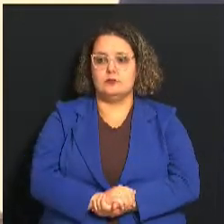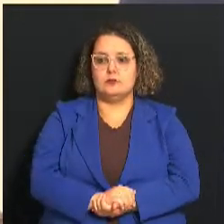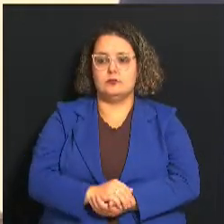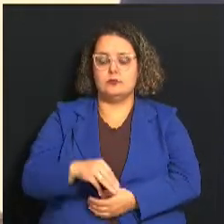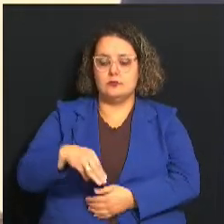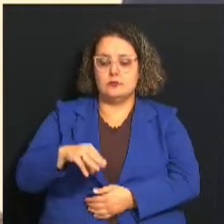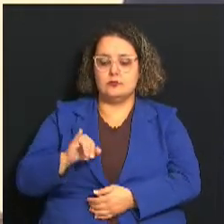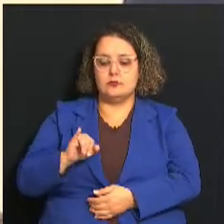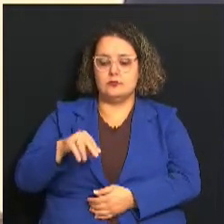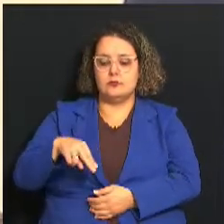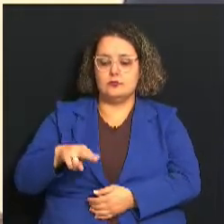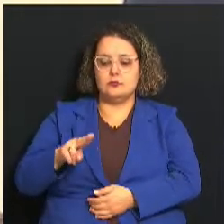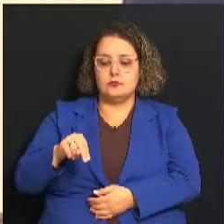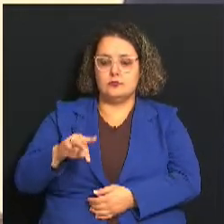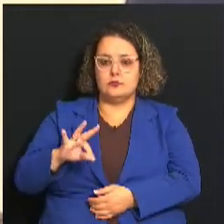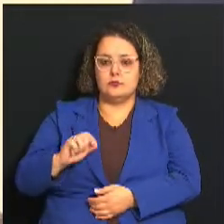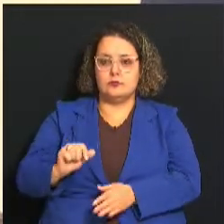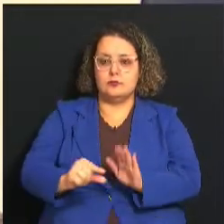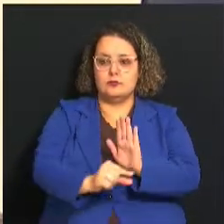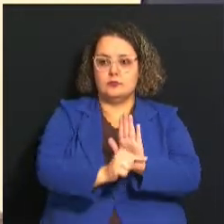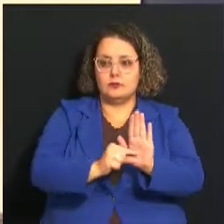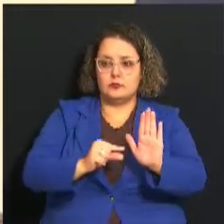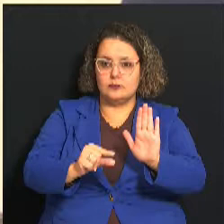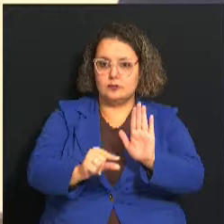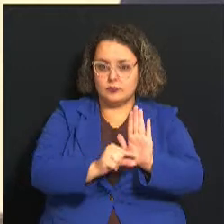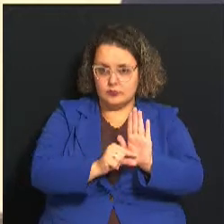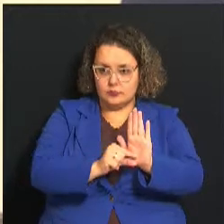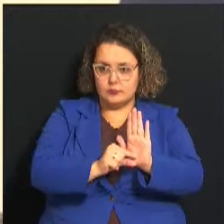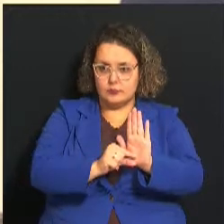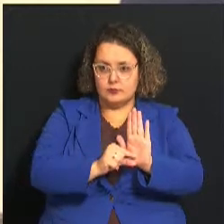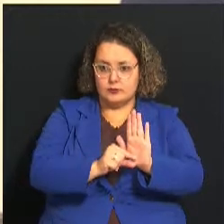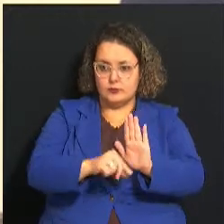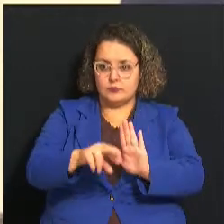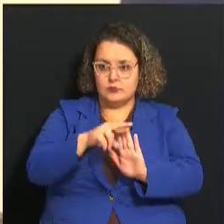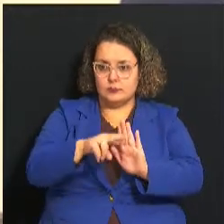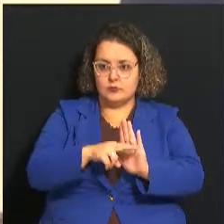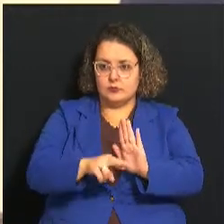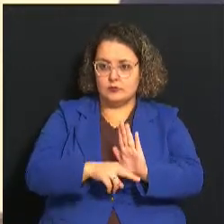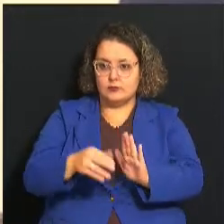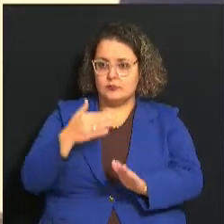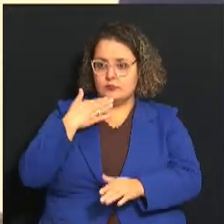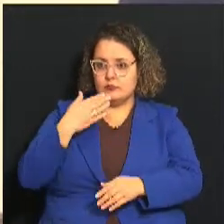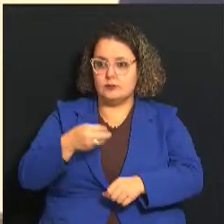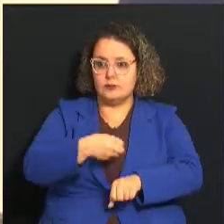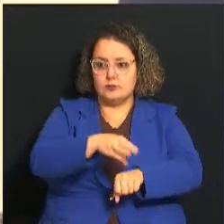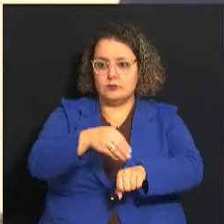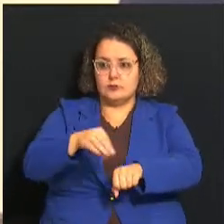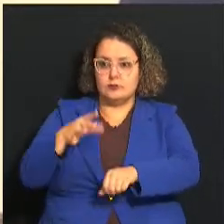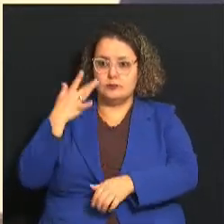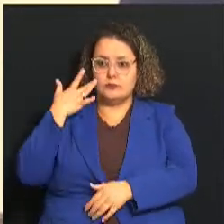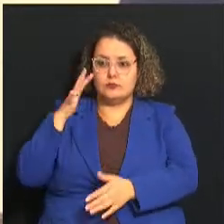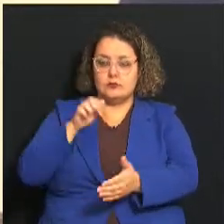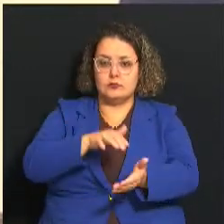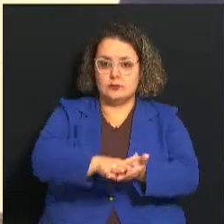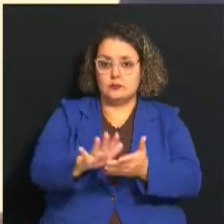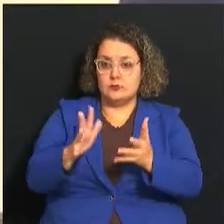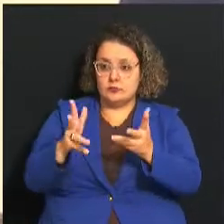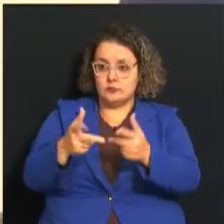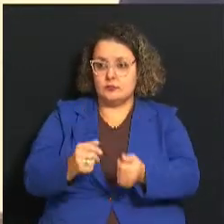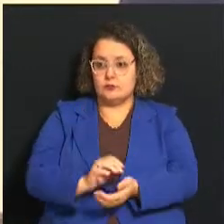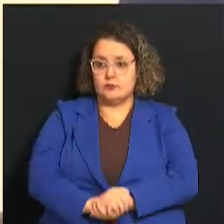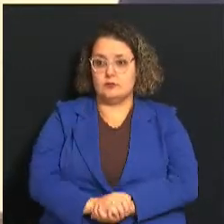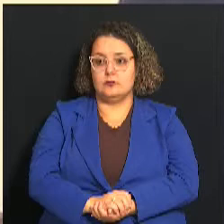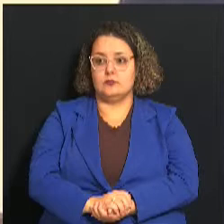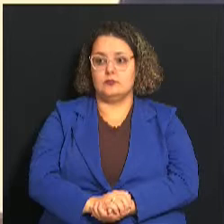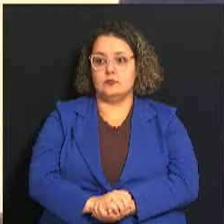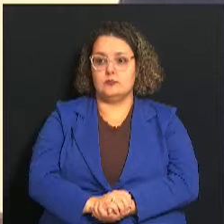regimento, eu pedi até que fosse entregue, eu não sei se tem cópia para todo mundo. Essa minuta